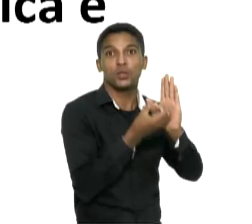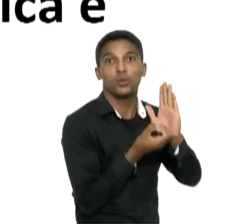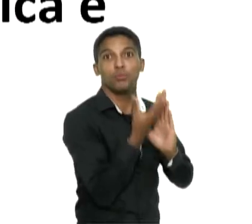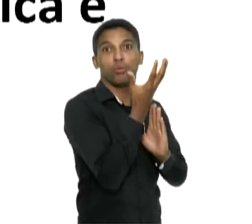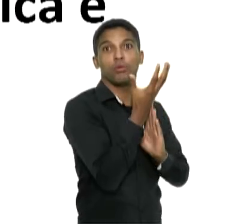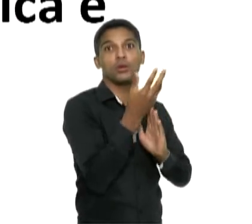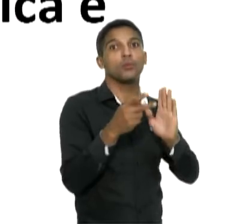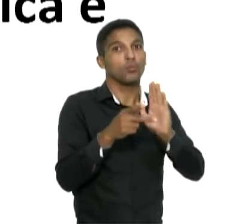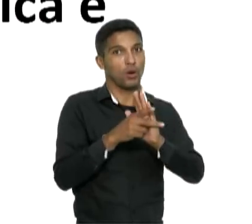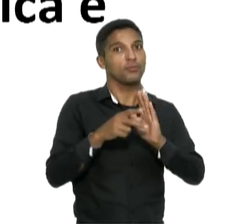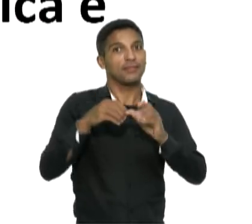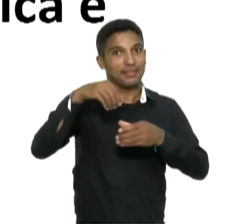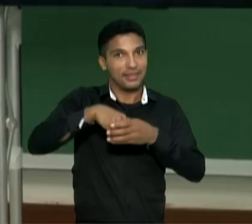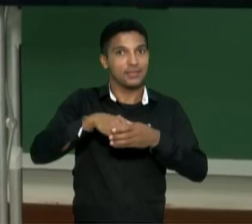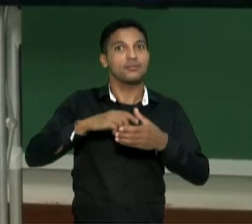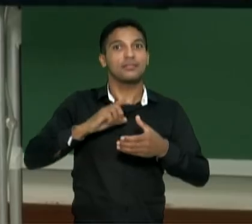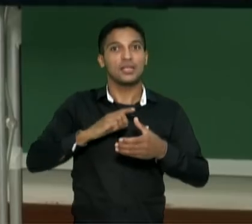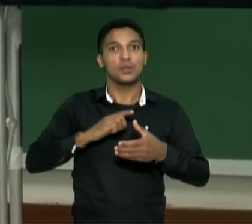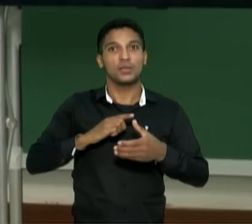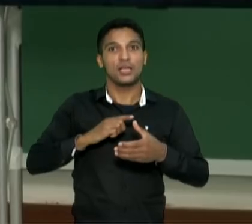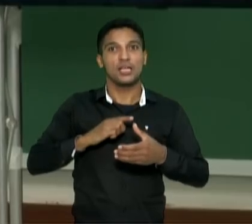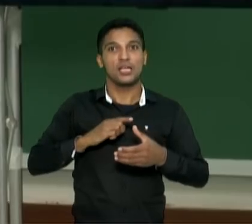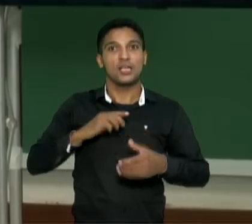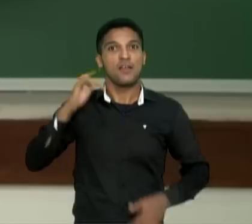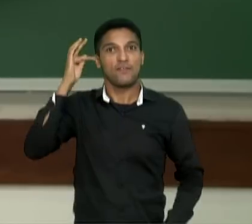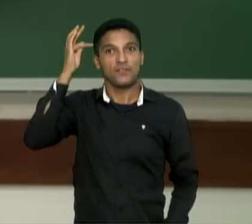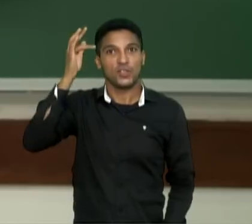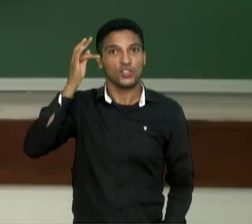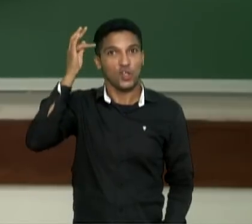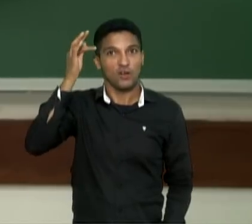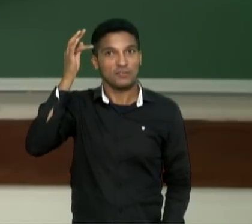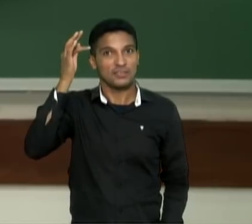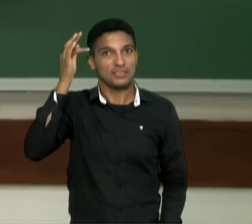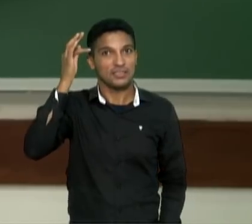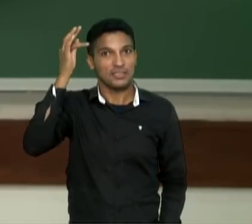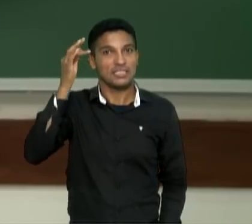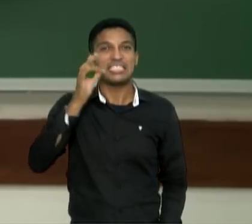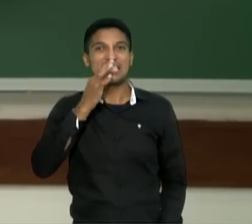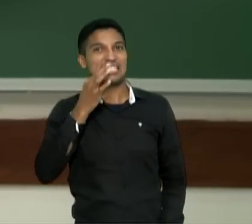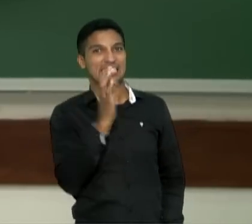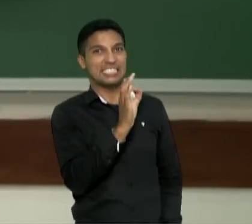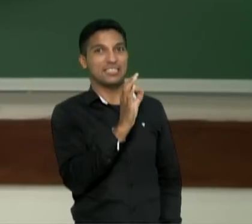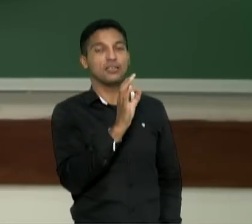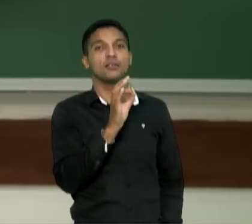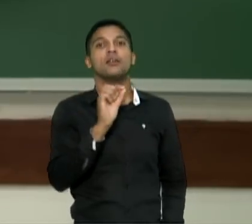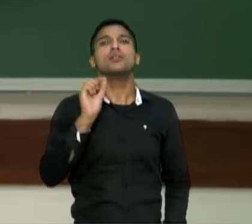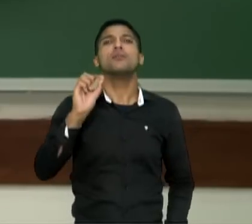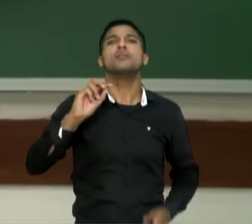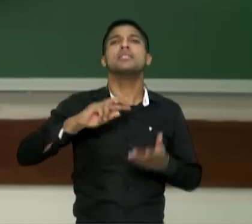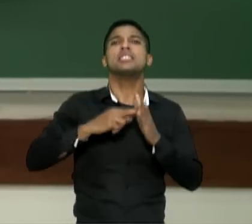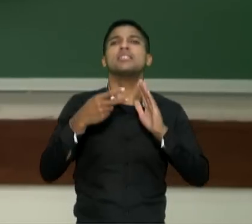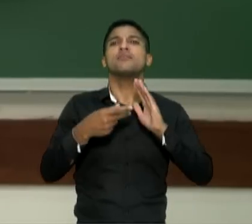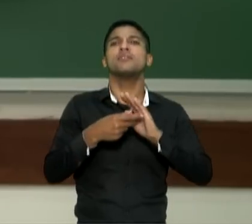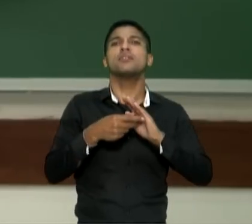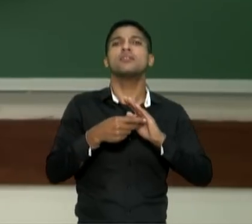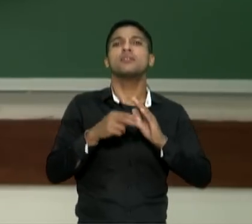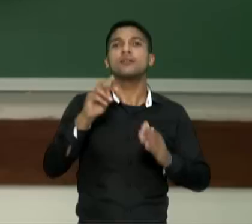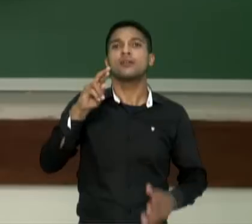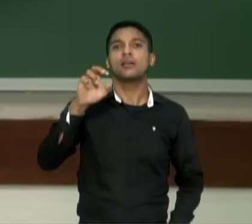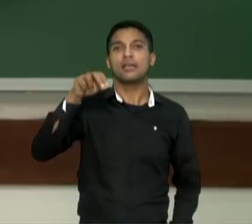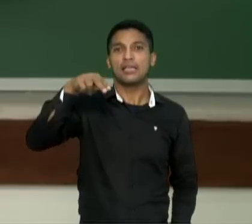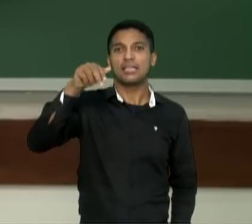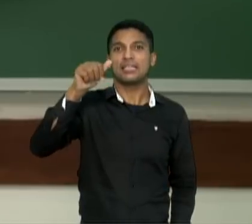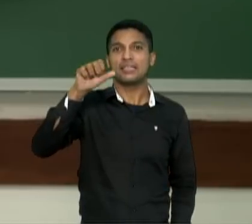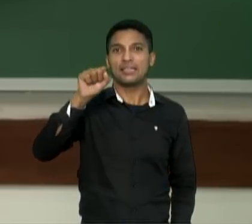e da ciência. Então, Renascimento, lembre sempre da palavra renascer, né, que é esse retorno, né, ao